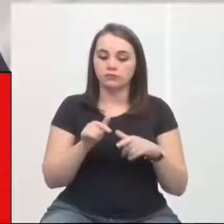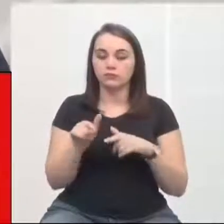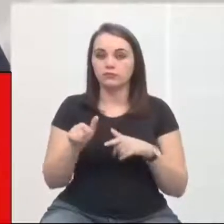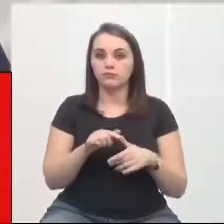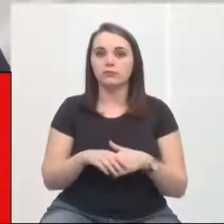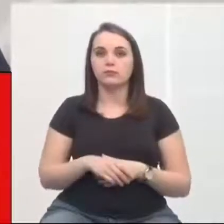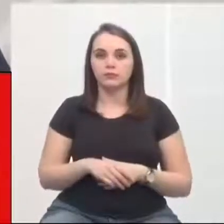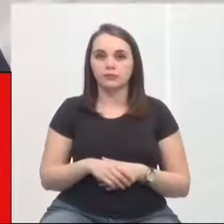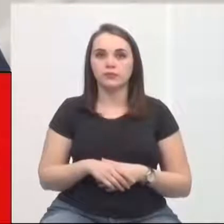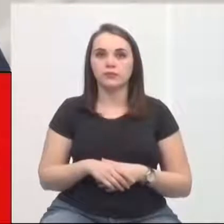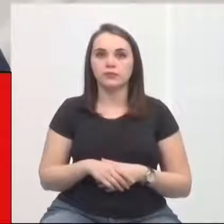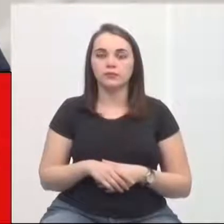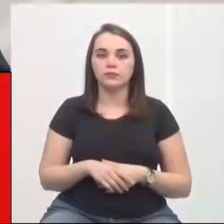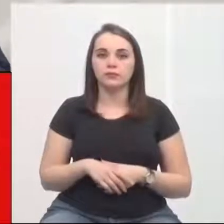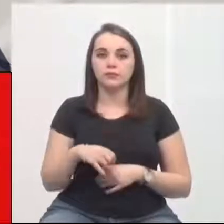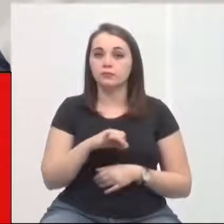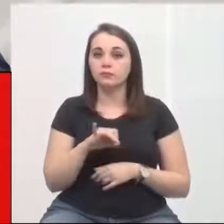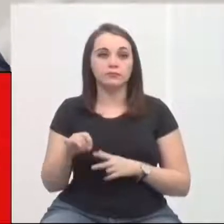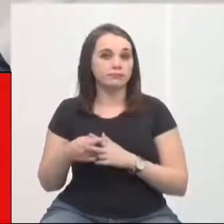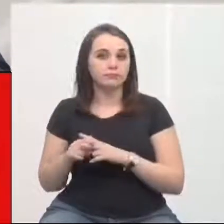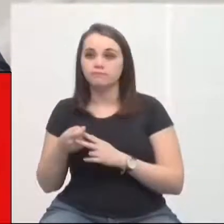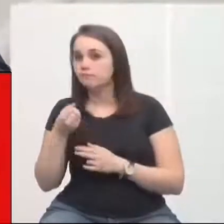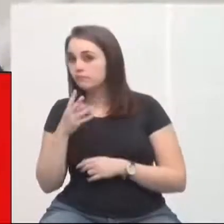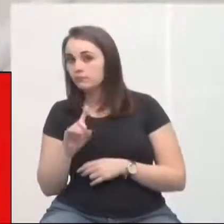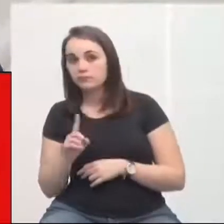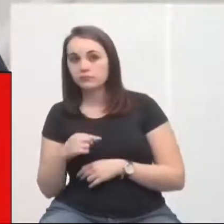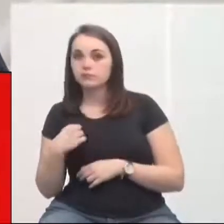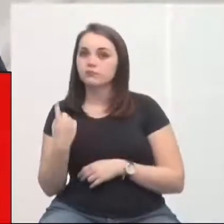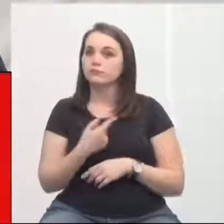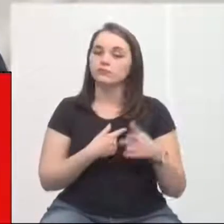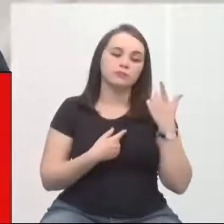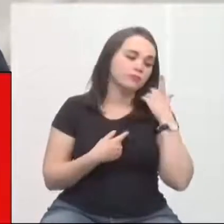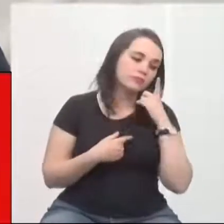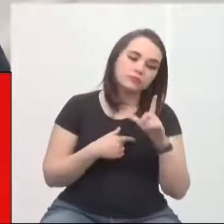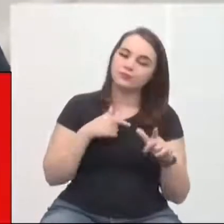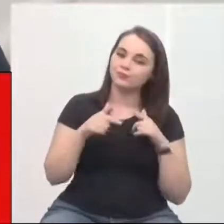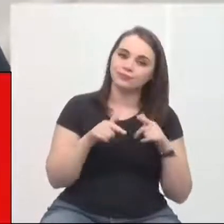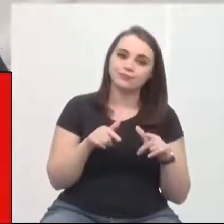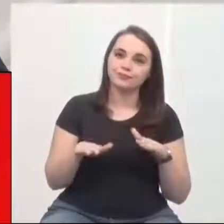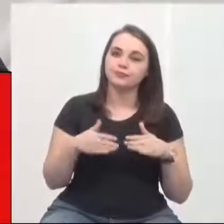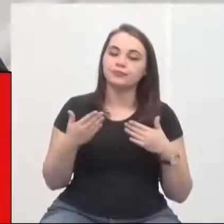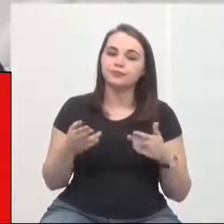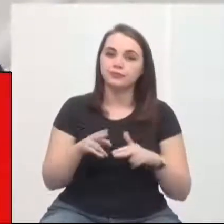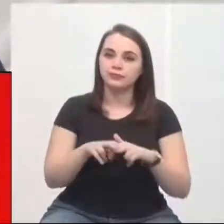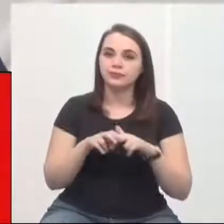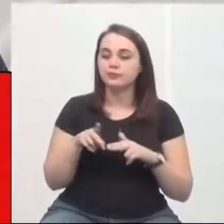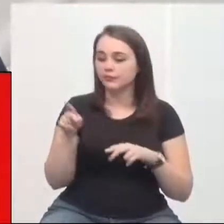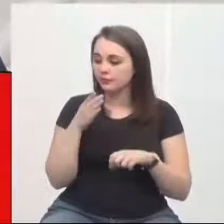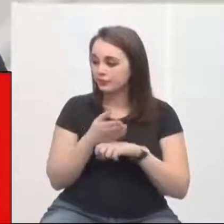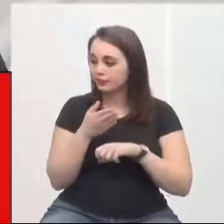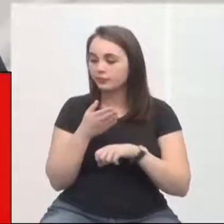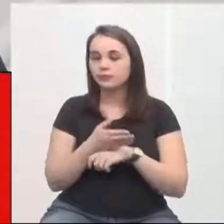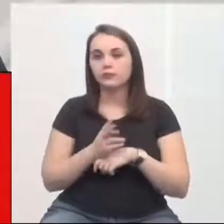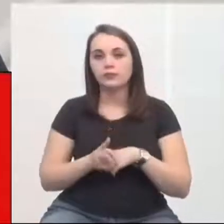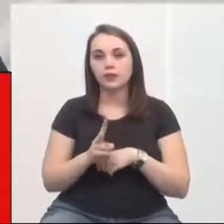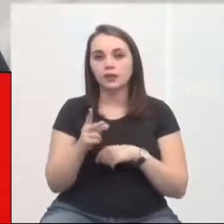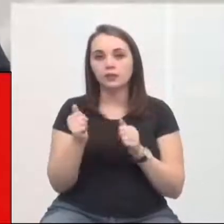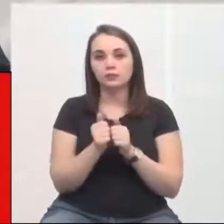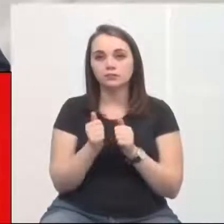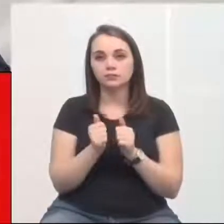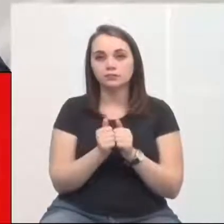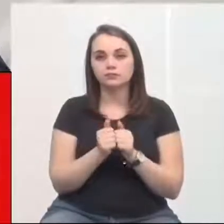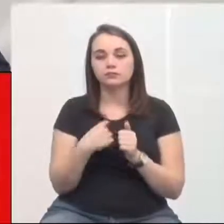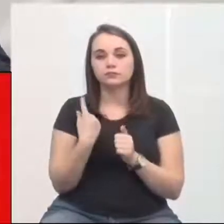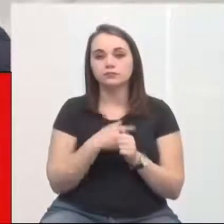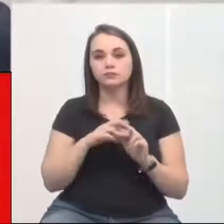infra. Se a oficina não funciona direito, nós não conseguimos trabalhar. Então, por isso que eles participam diariamente